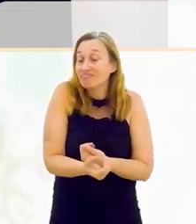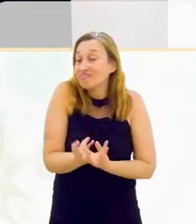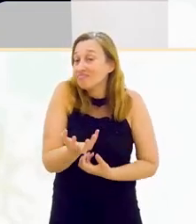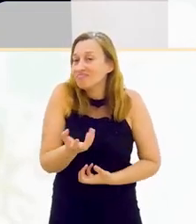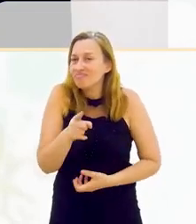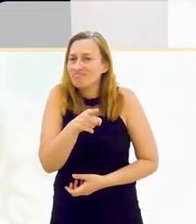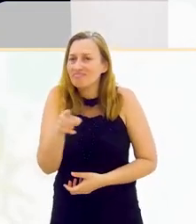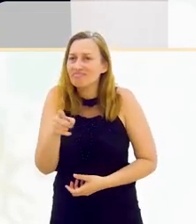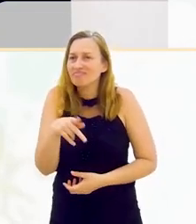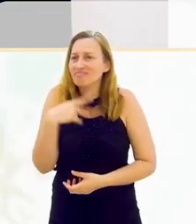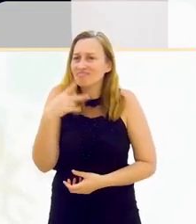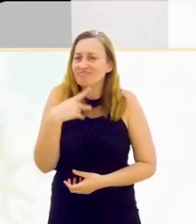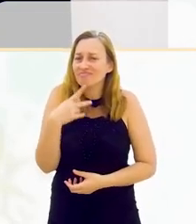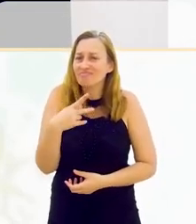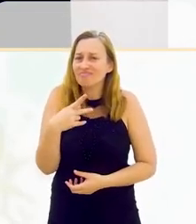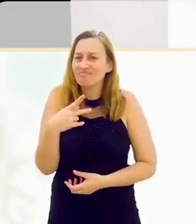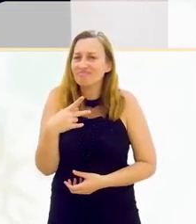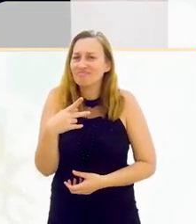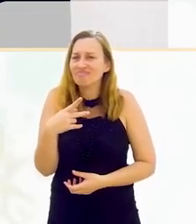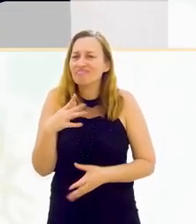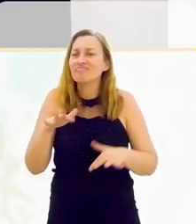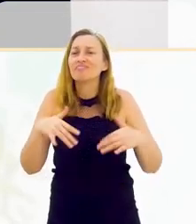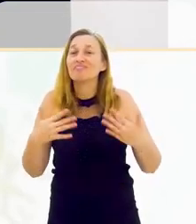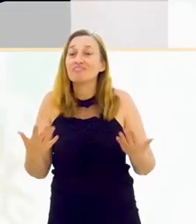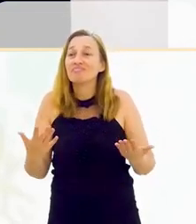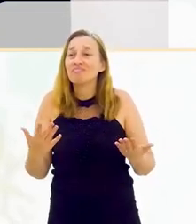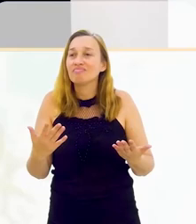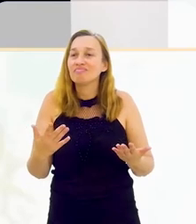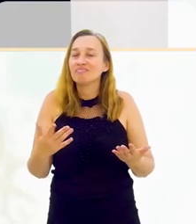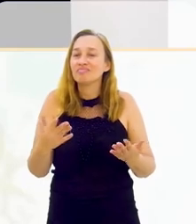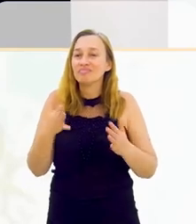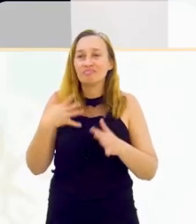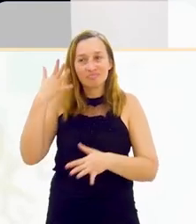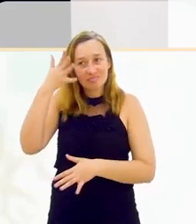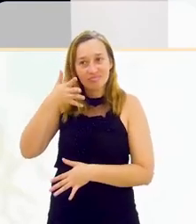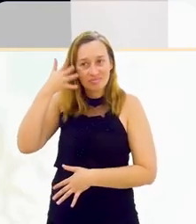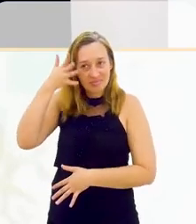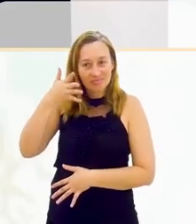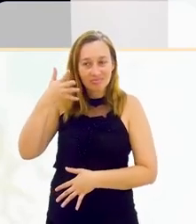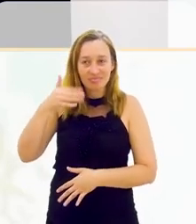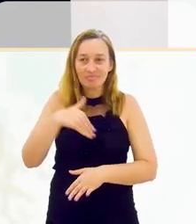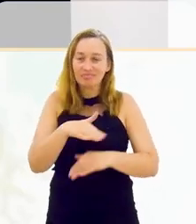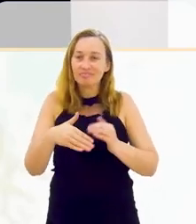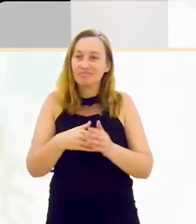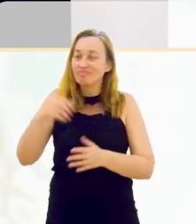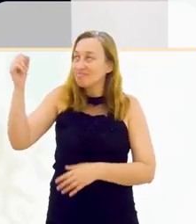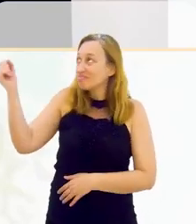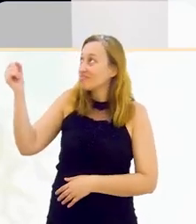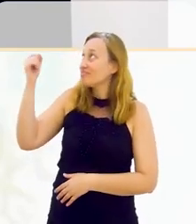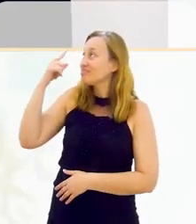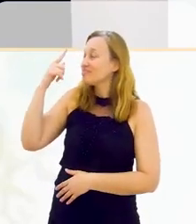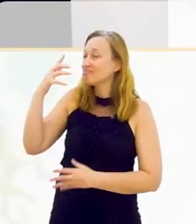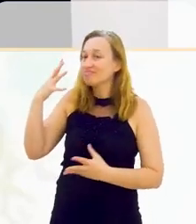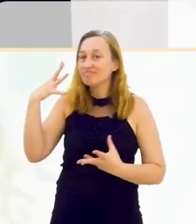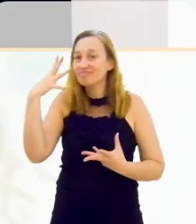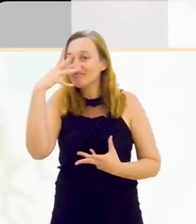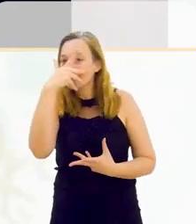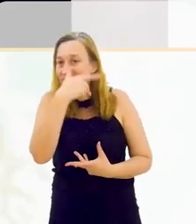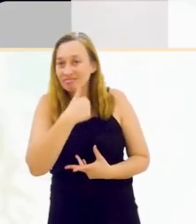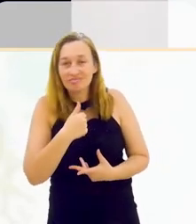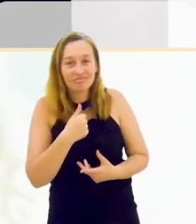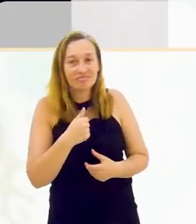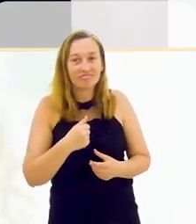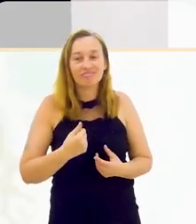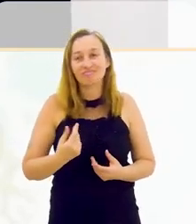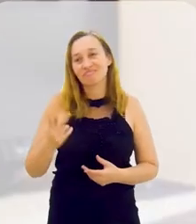tão rico, e eu queria que você dissesse isso, assim, qual é o recado que você deixa para o público para inspirar esse